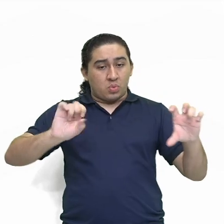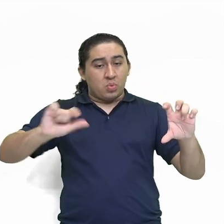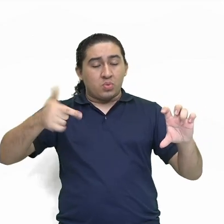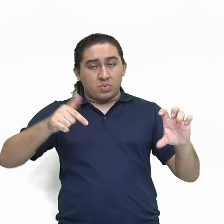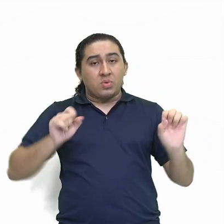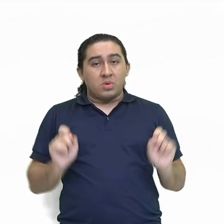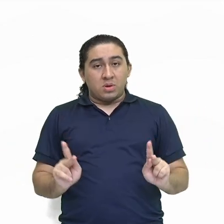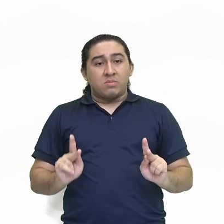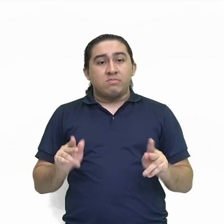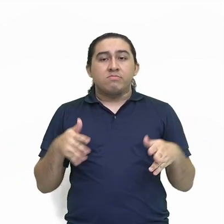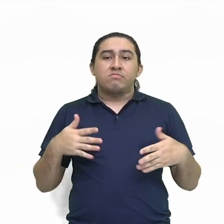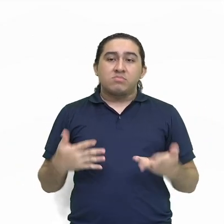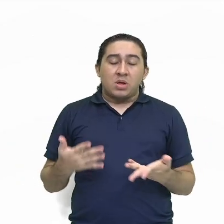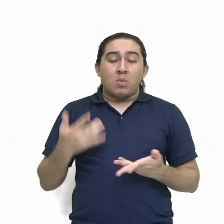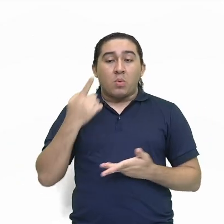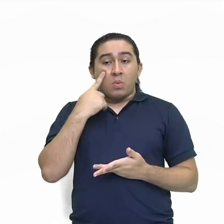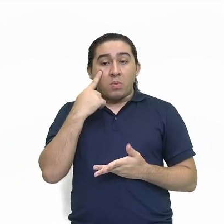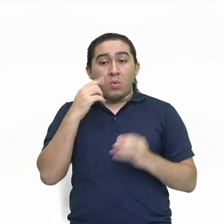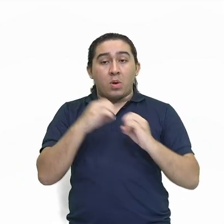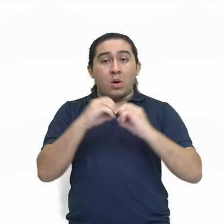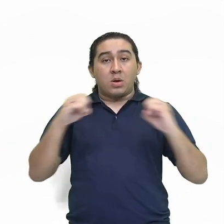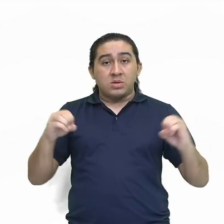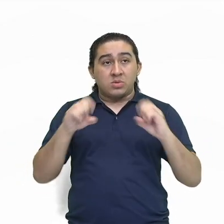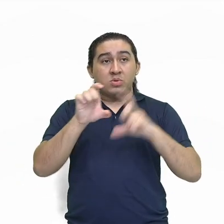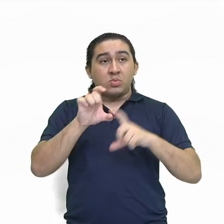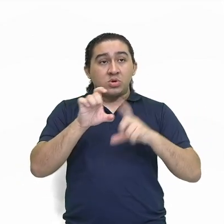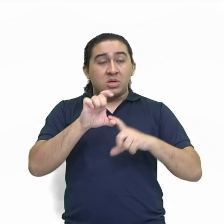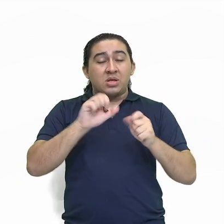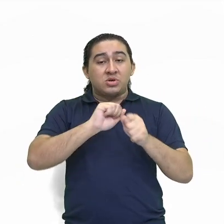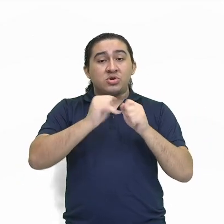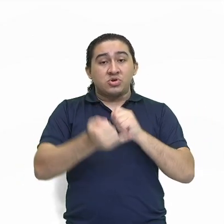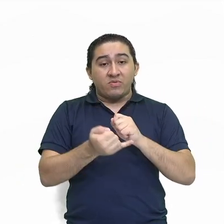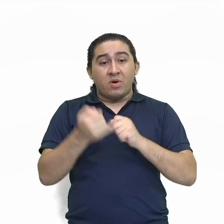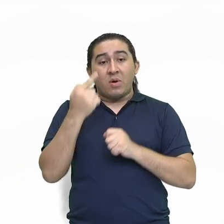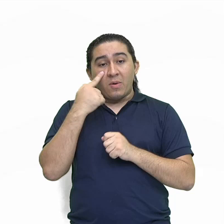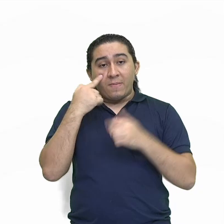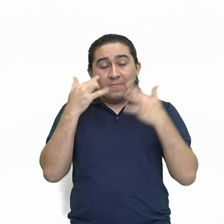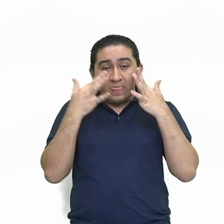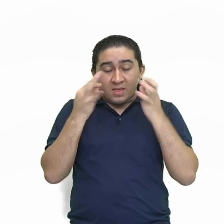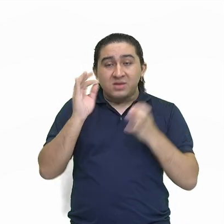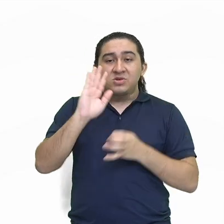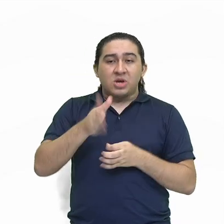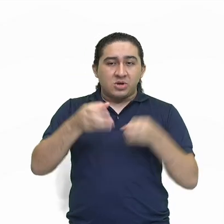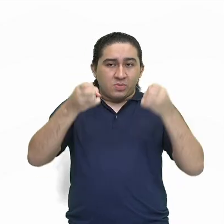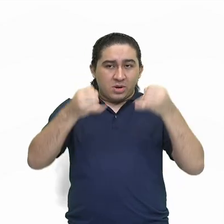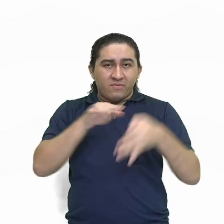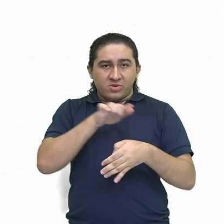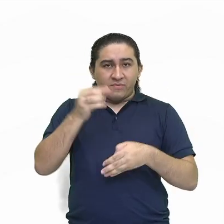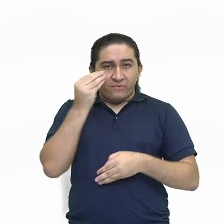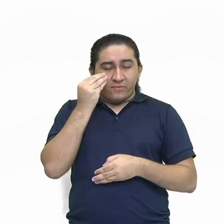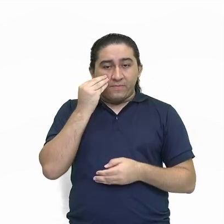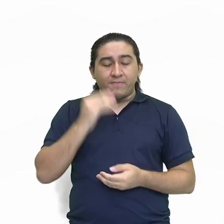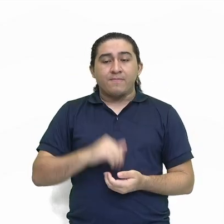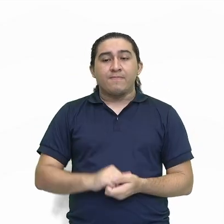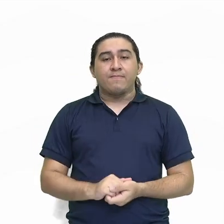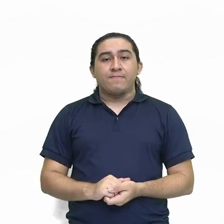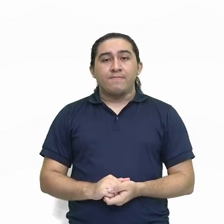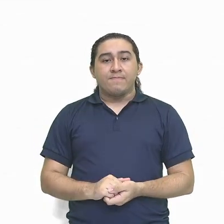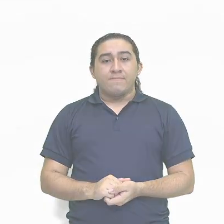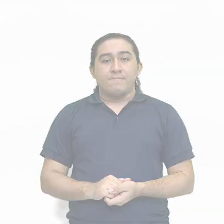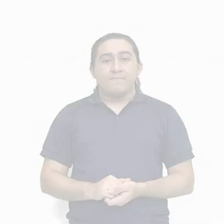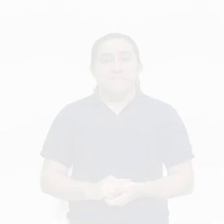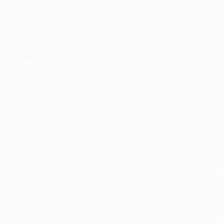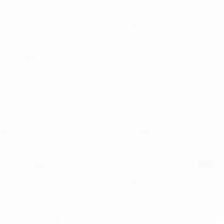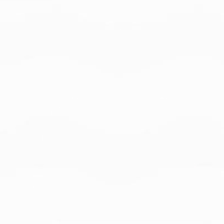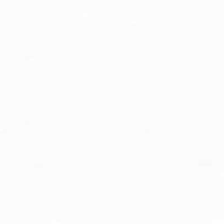texto. Então, a oração subordinada adjetiva, né, já expliquei para vocês, mas aqui está